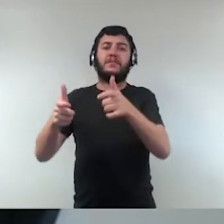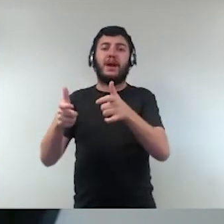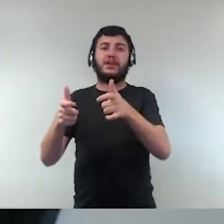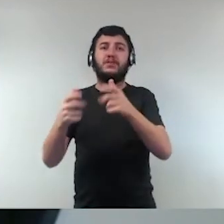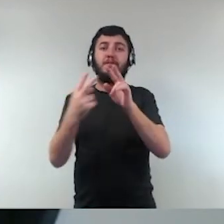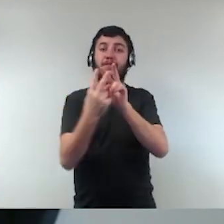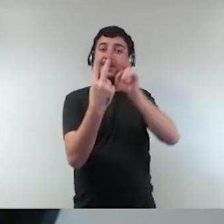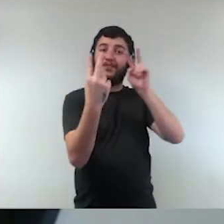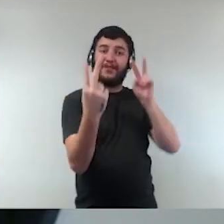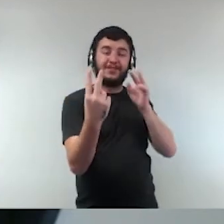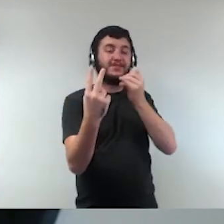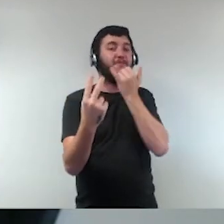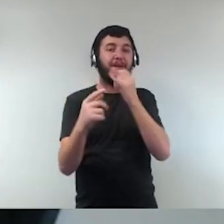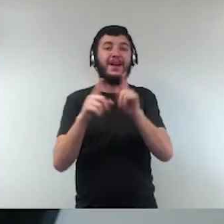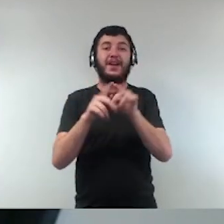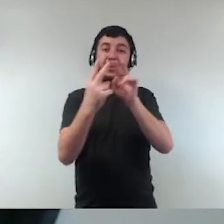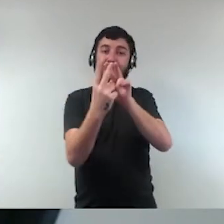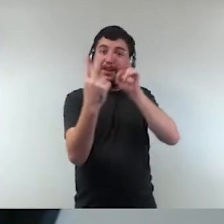com mais